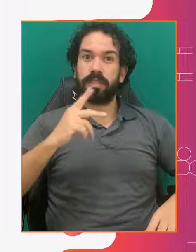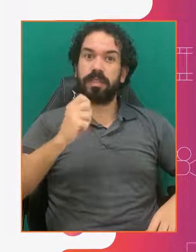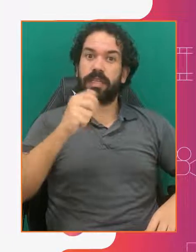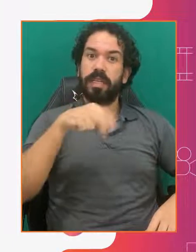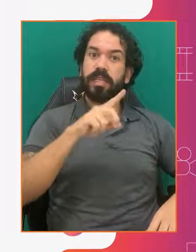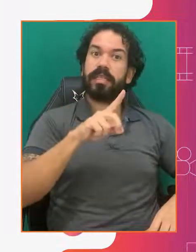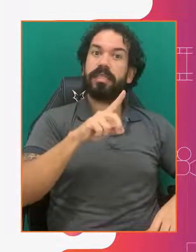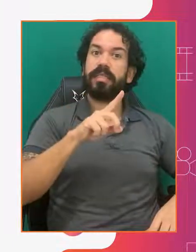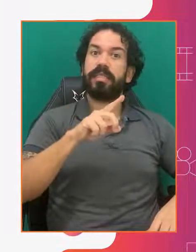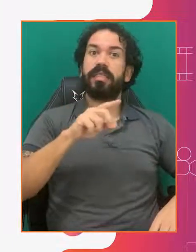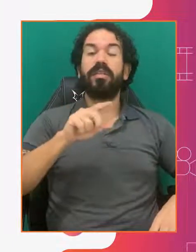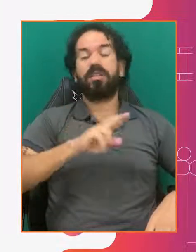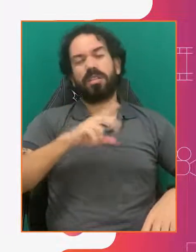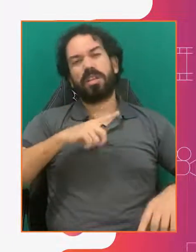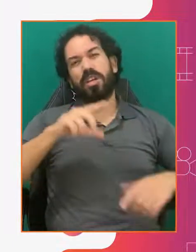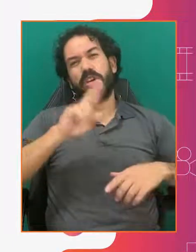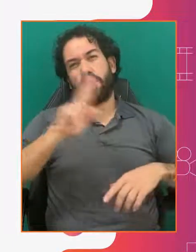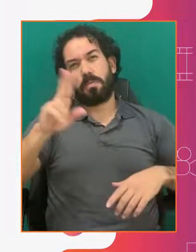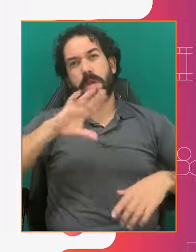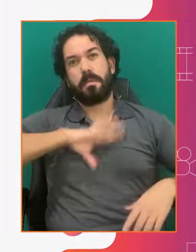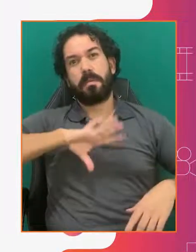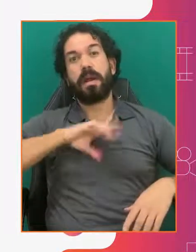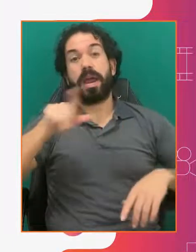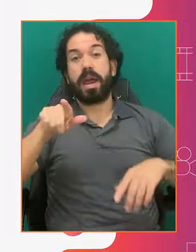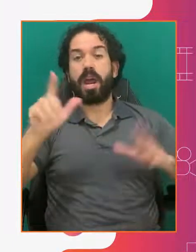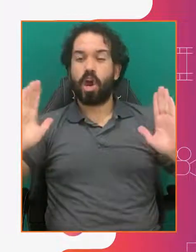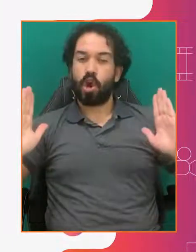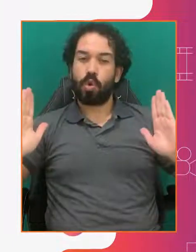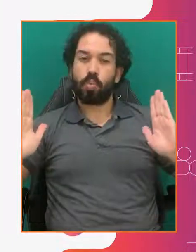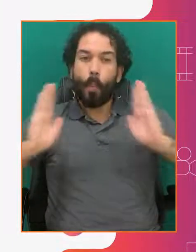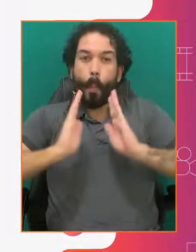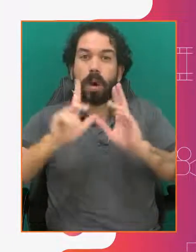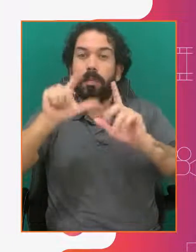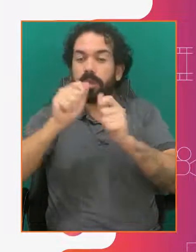que em português conhecemos como comprimir e esticar.